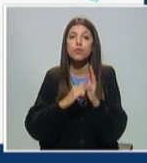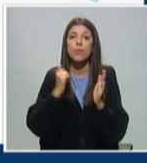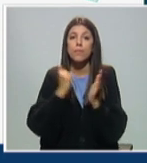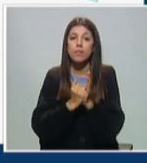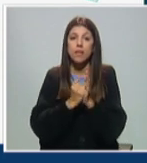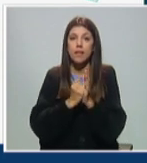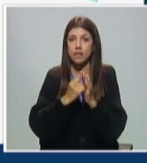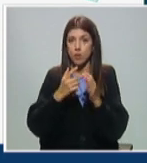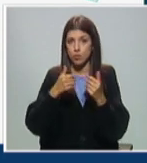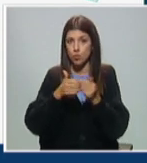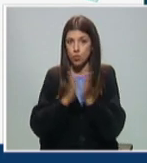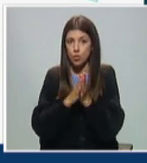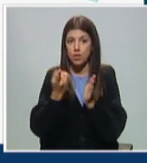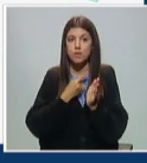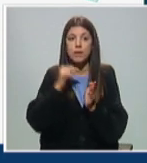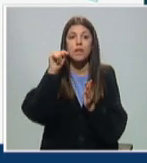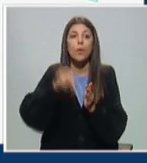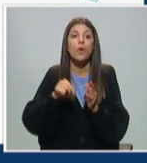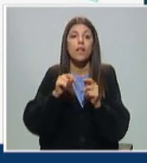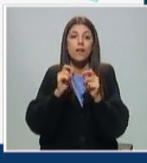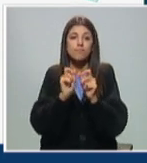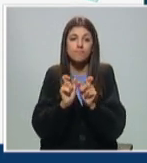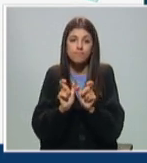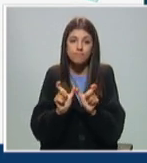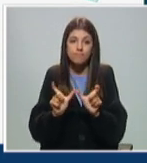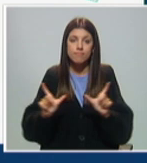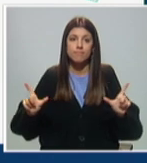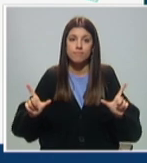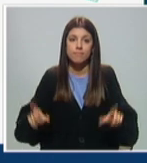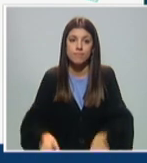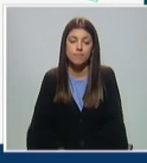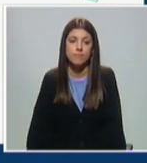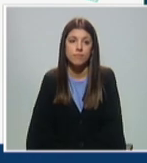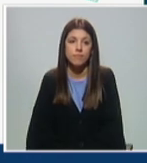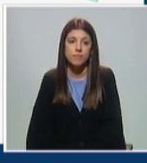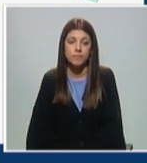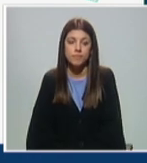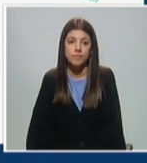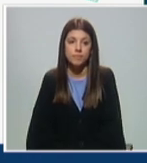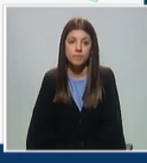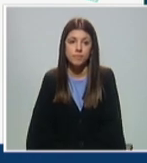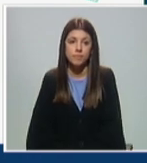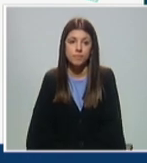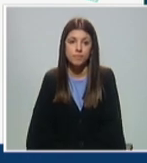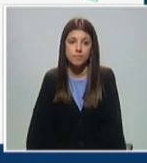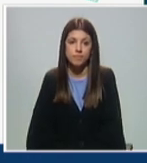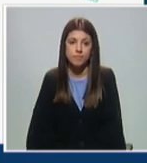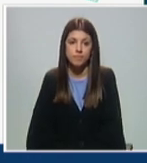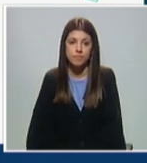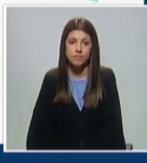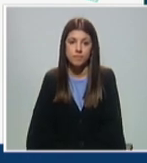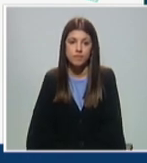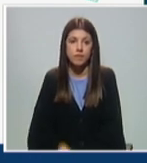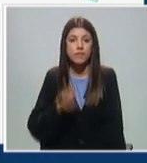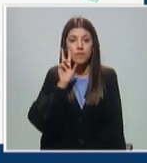clicar nesta setinha no canto inferior direito. E então acedemos a todas as funcionalidades associadas a